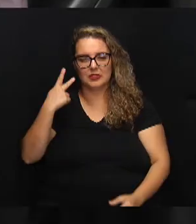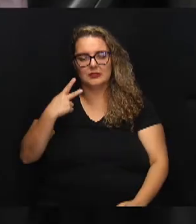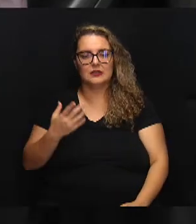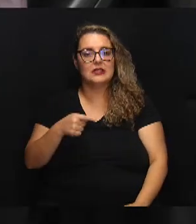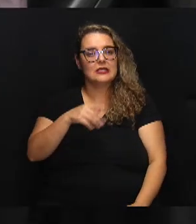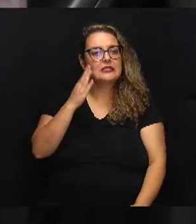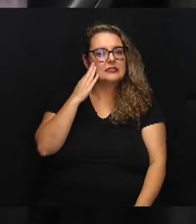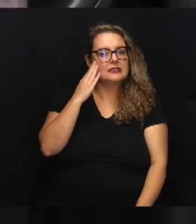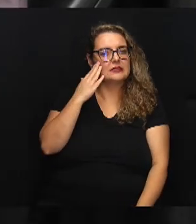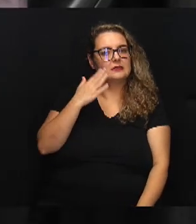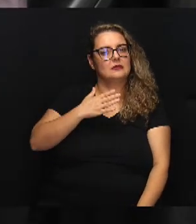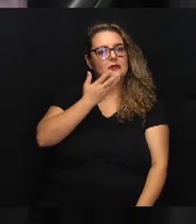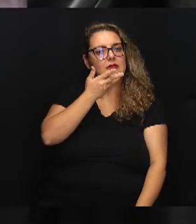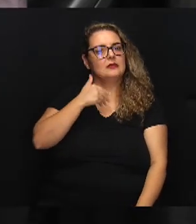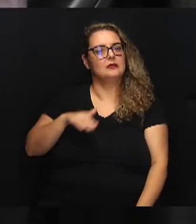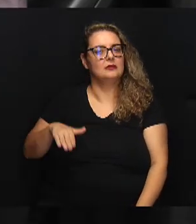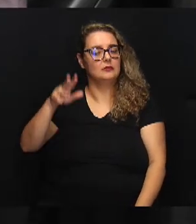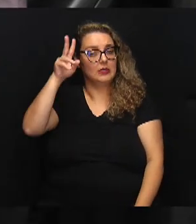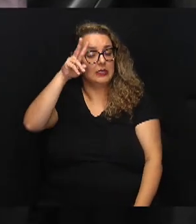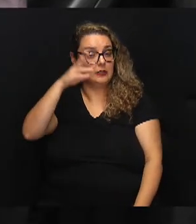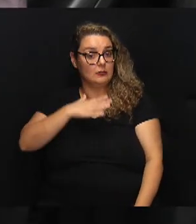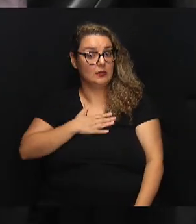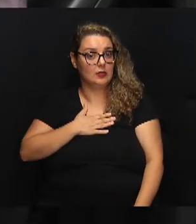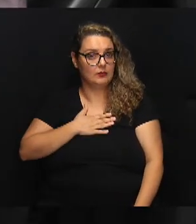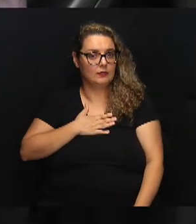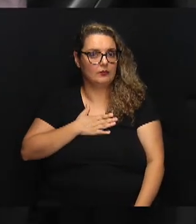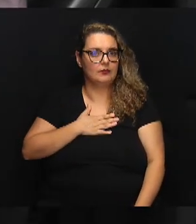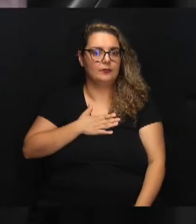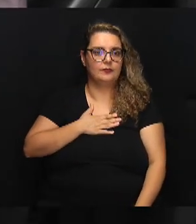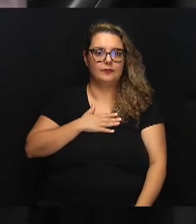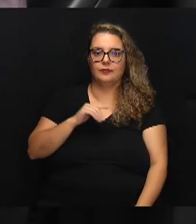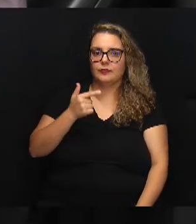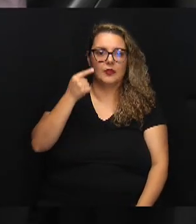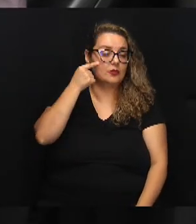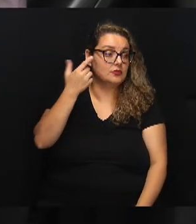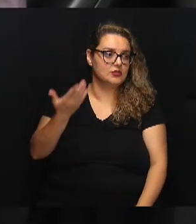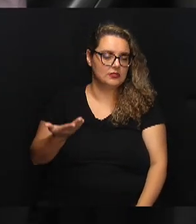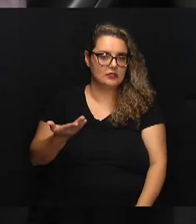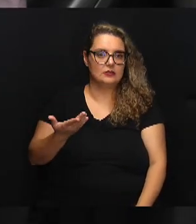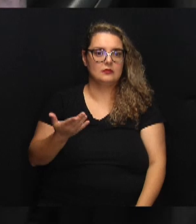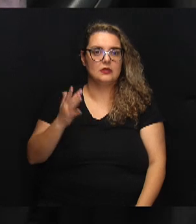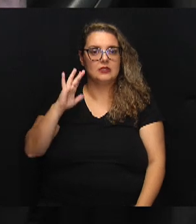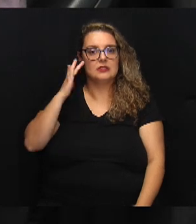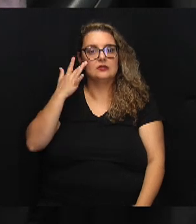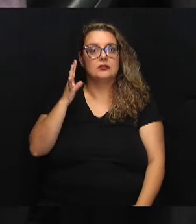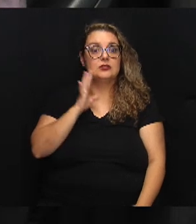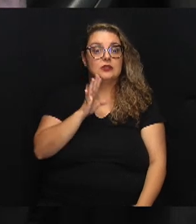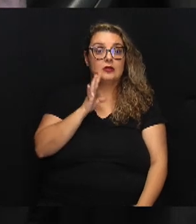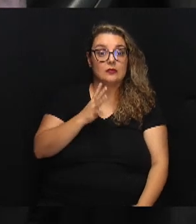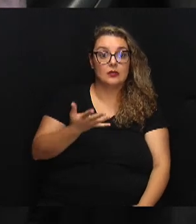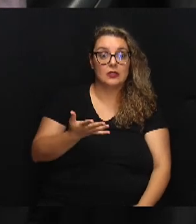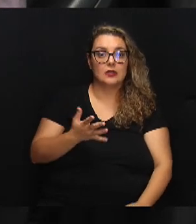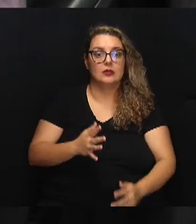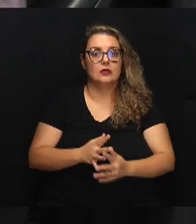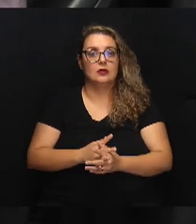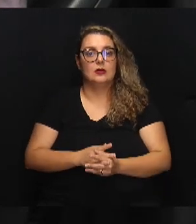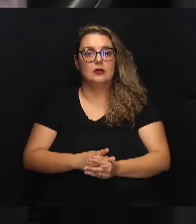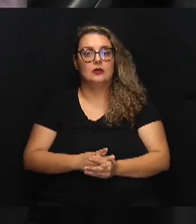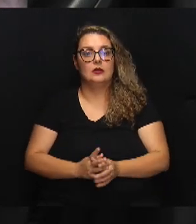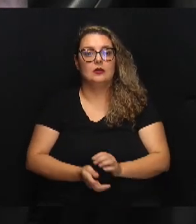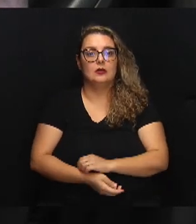muito da minha infância, olha, a gente não tinha ideia, mas eu achava engraçado, por exemplo, que falava